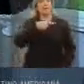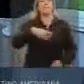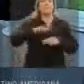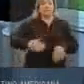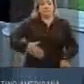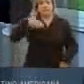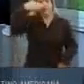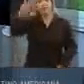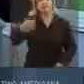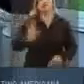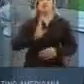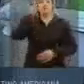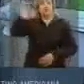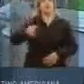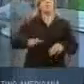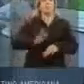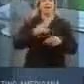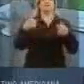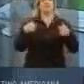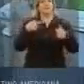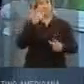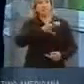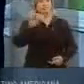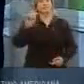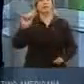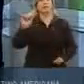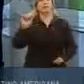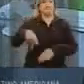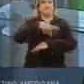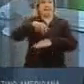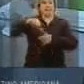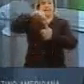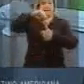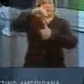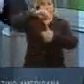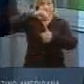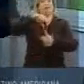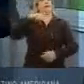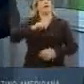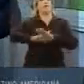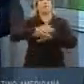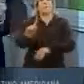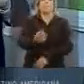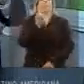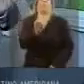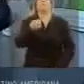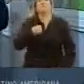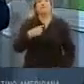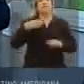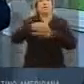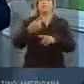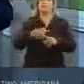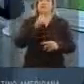fui no Oriente Médio. Nos países da América Central, eu fui o único presidente brasileiro a comparecer. Porque,